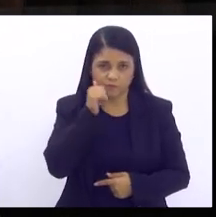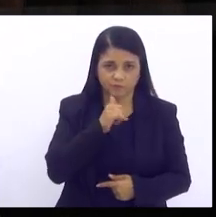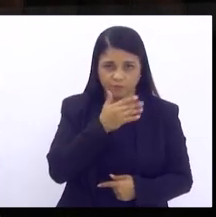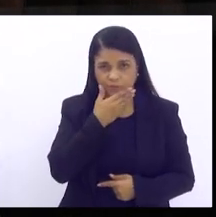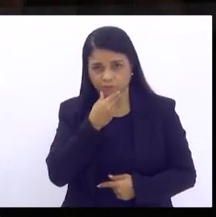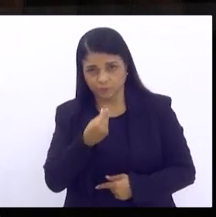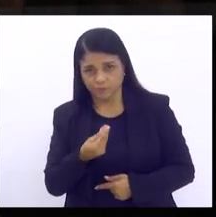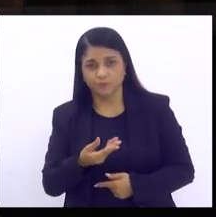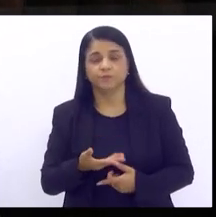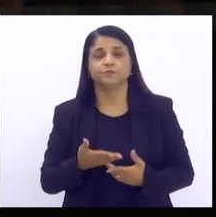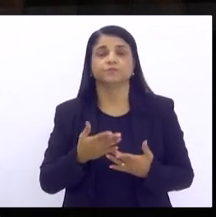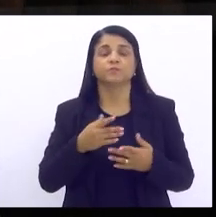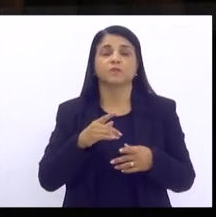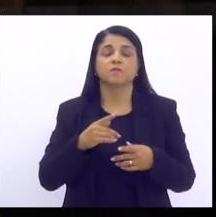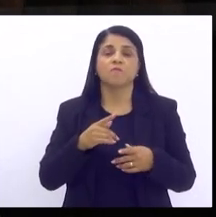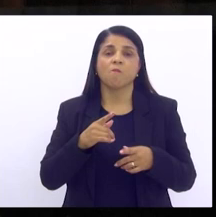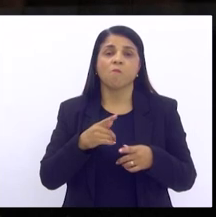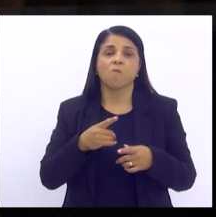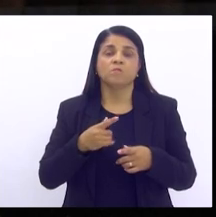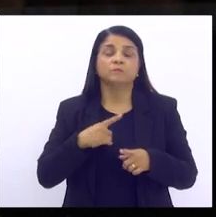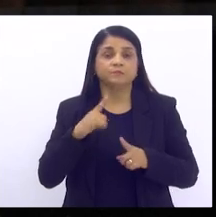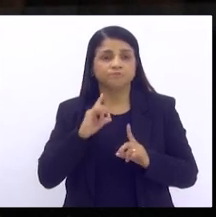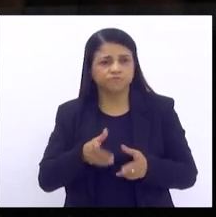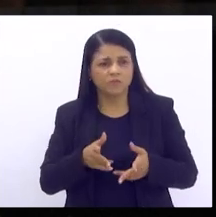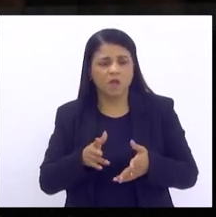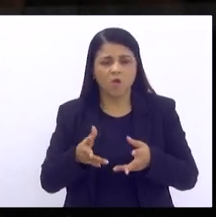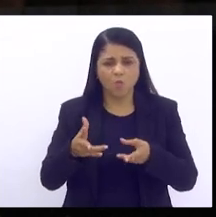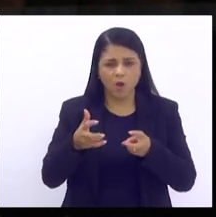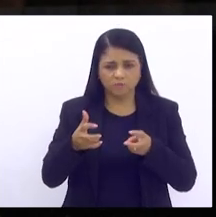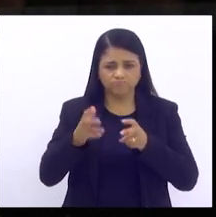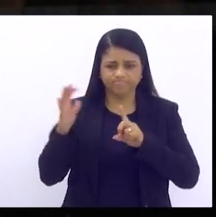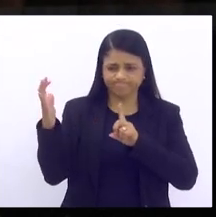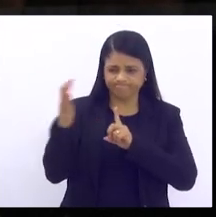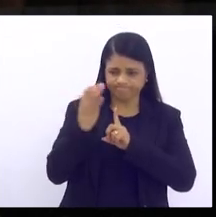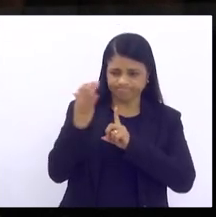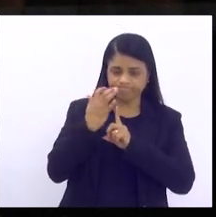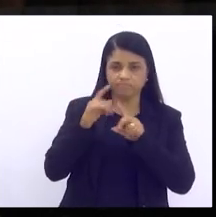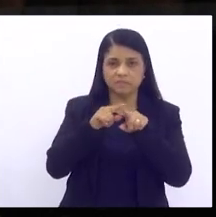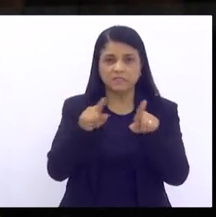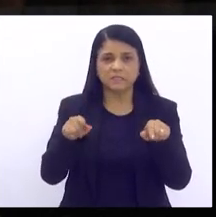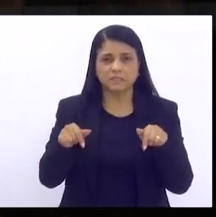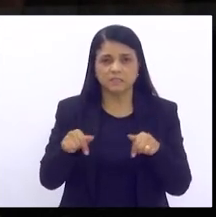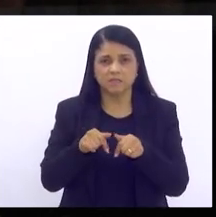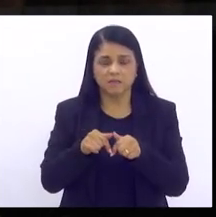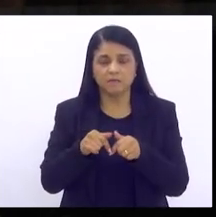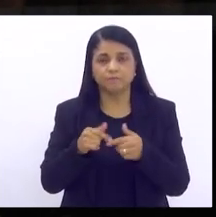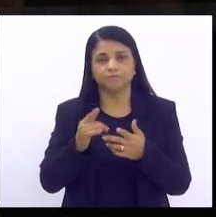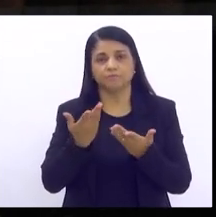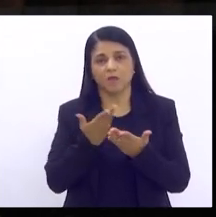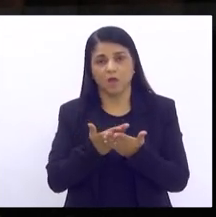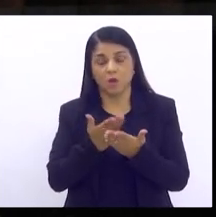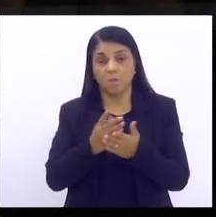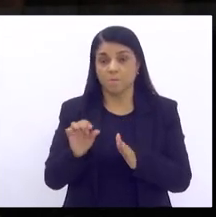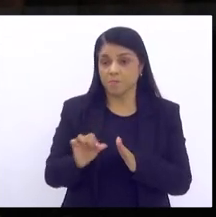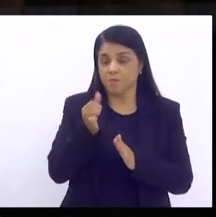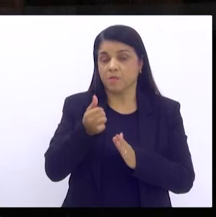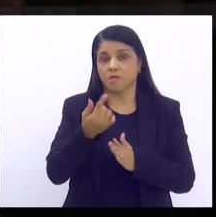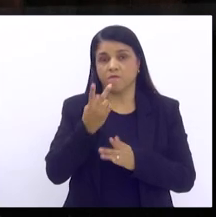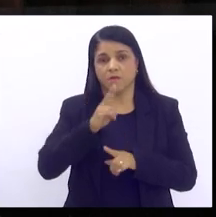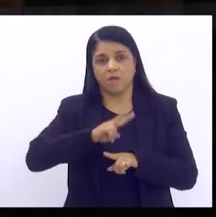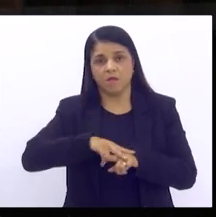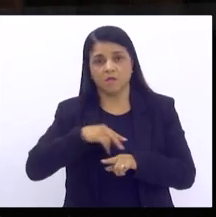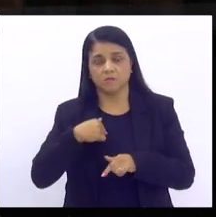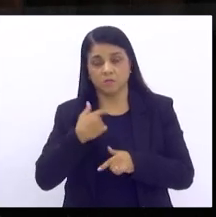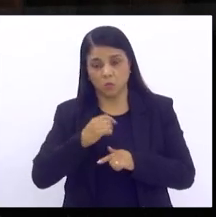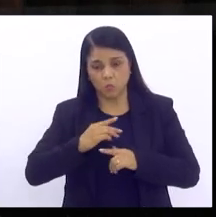professoras. Muitas vezes, nos vimos coagidos em sala de aula. Foi pela primeira vez na vida que eu, em sala de aula, fui